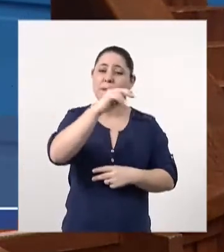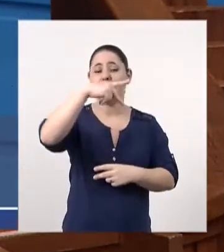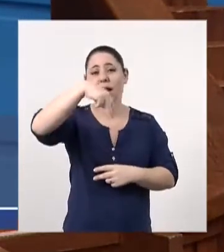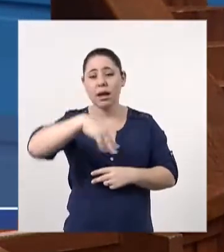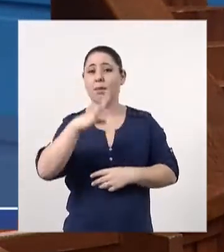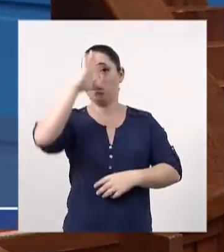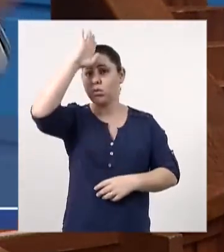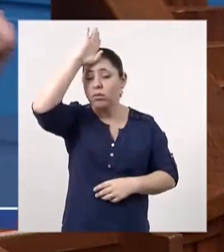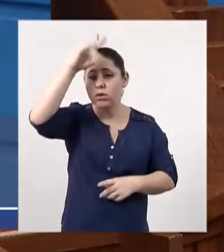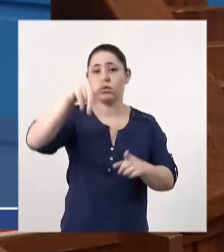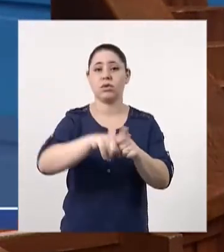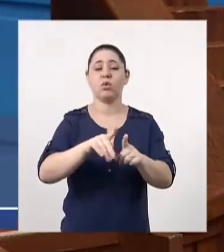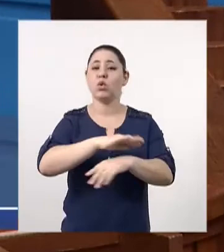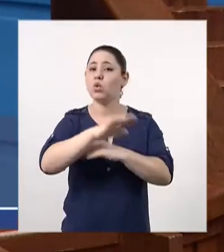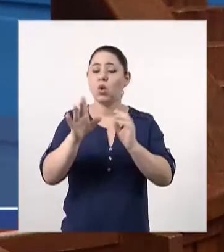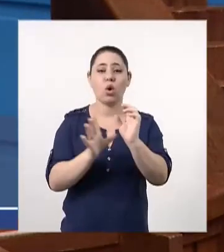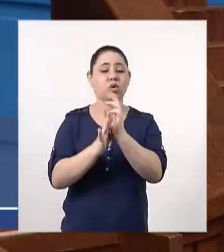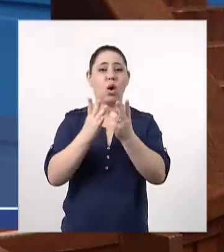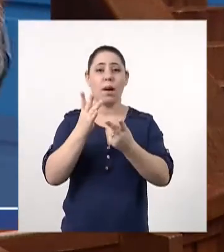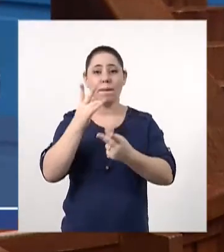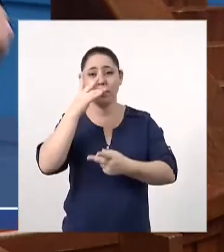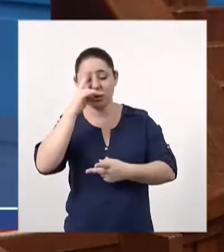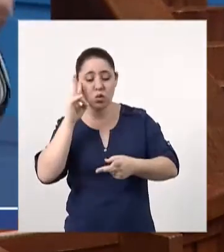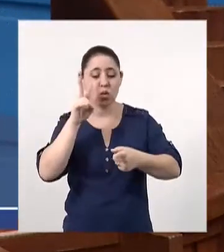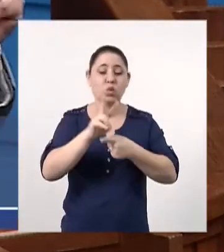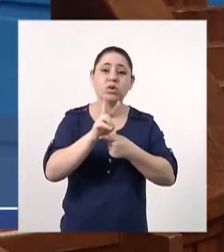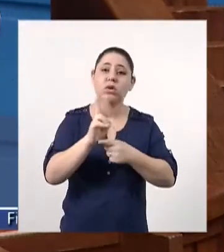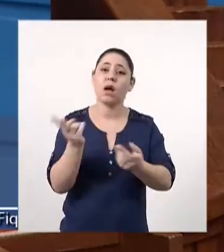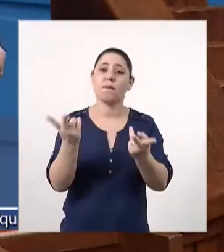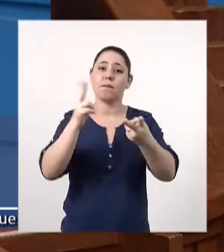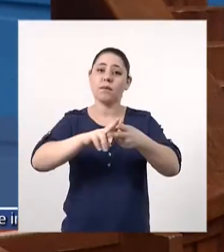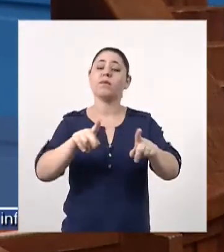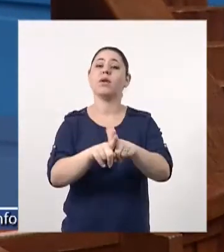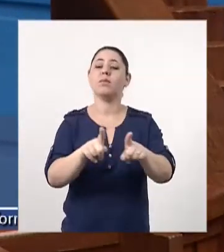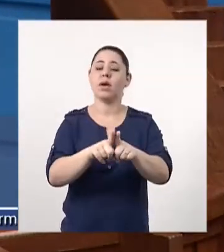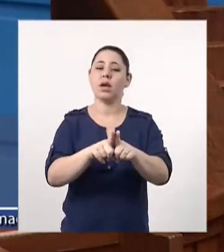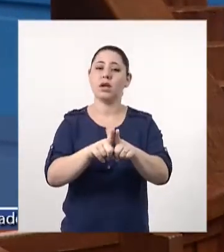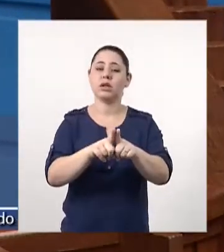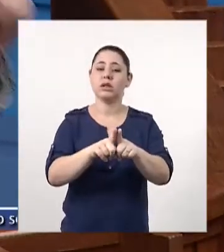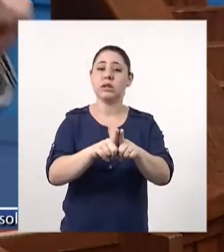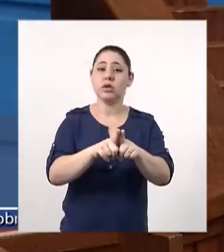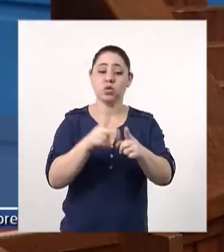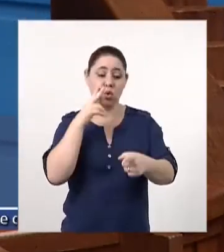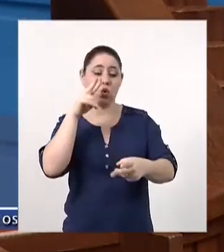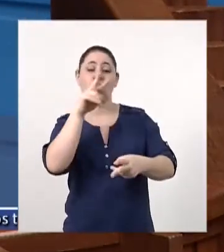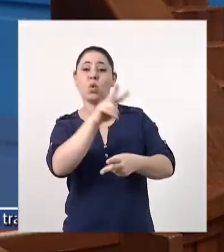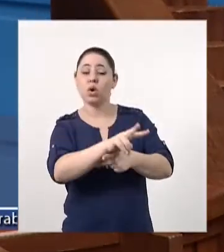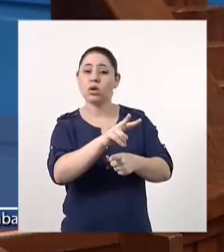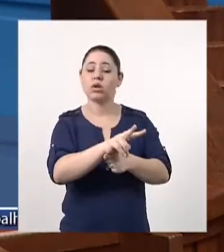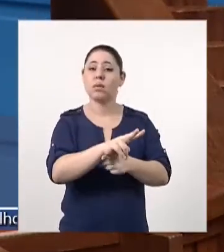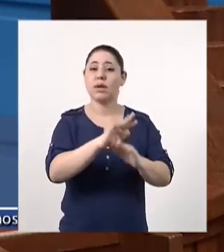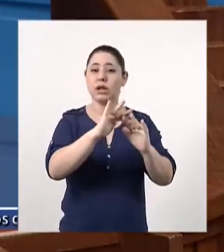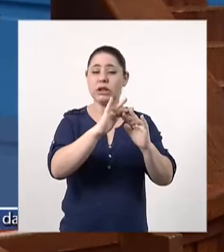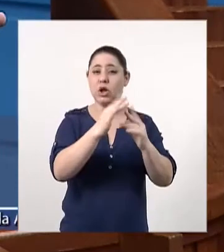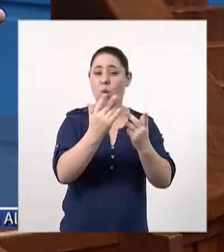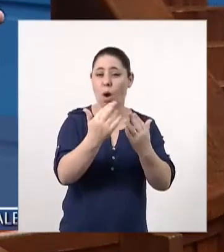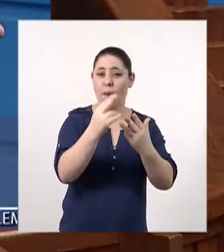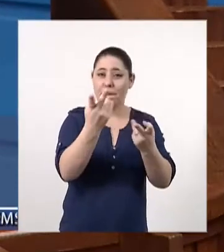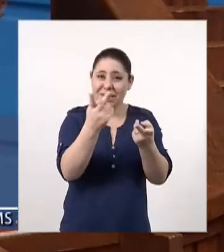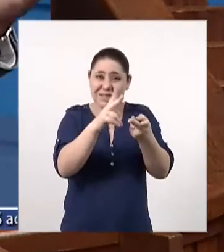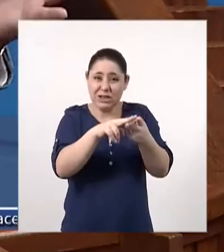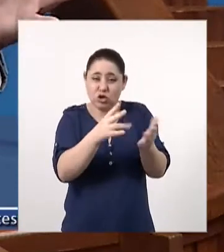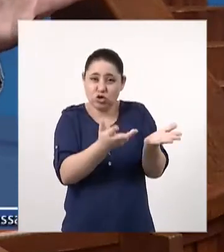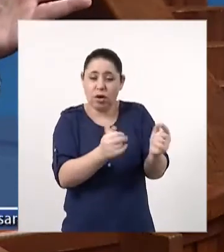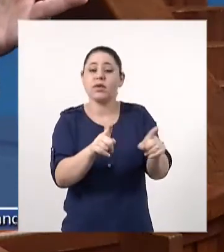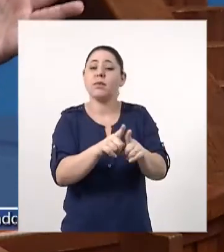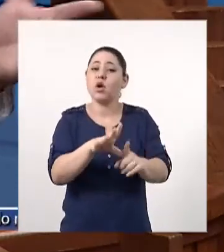bombeiros militares, agentes penitenciários, os que cumprem as medidas socioeducativas, do Departamento de Operações de Fronteira,